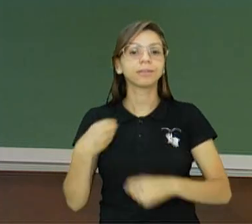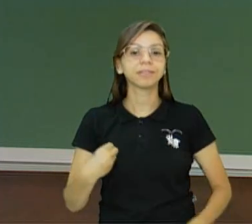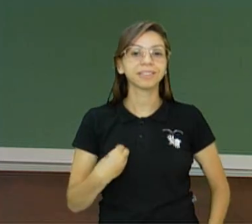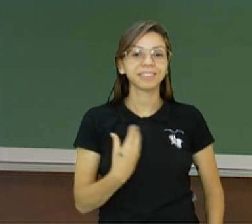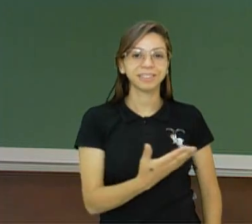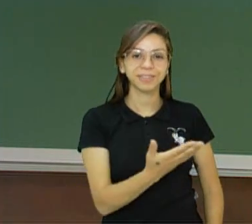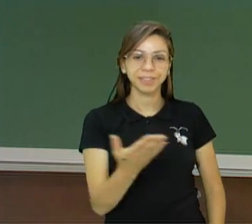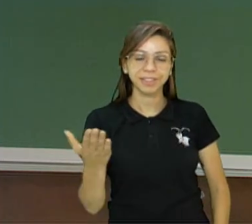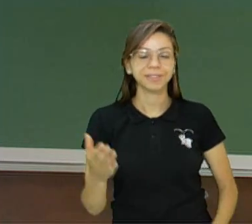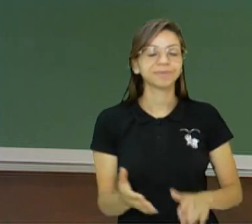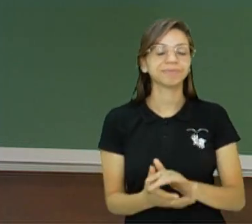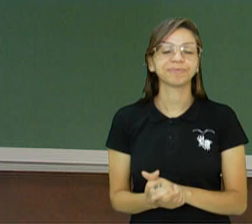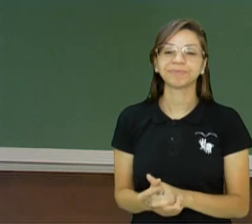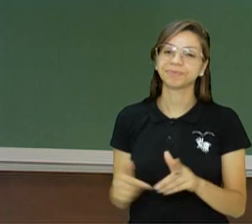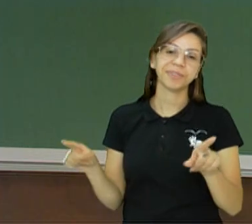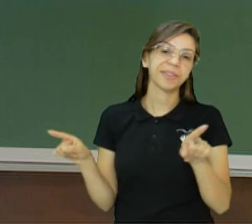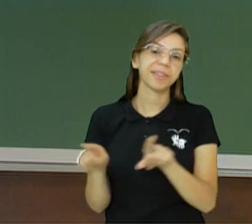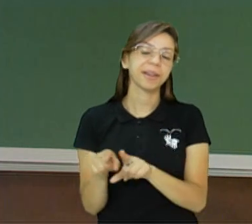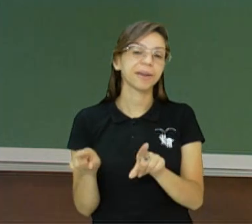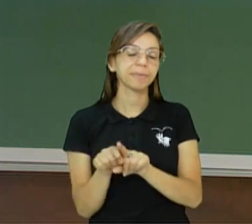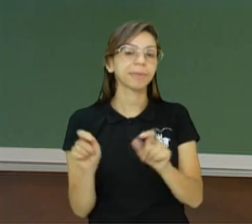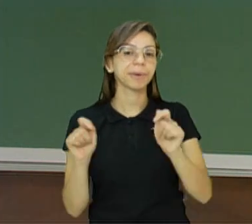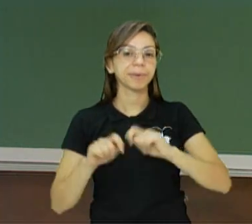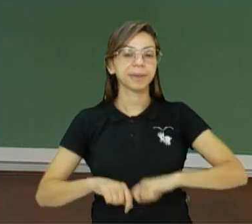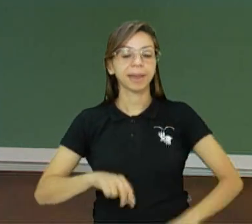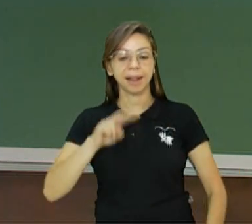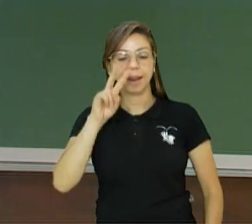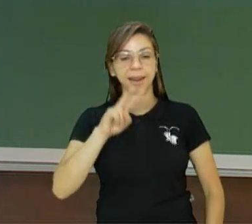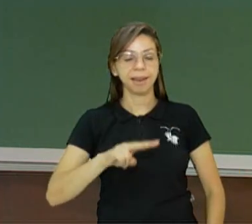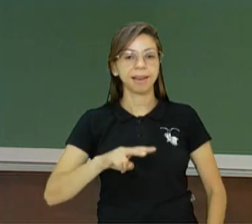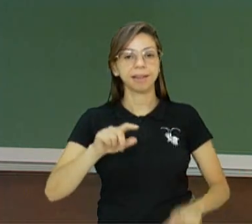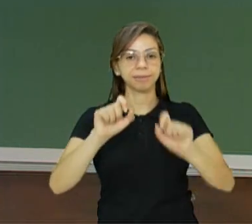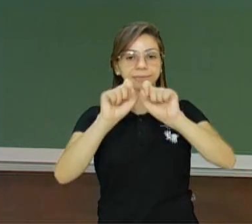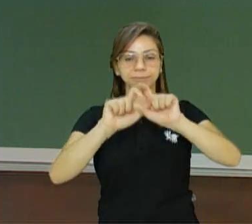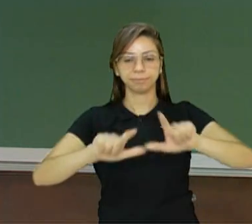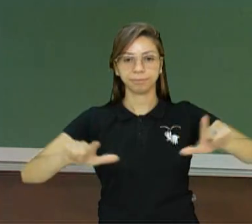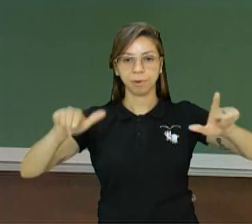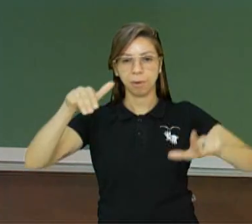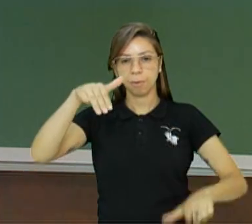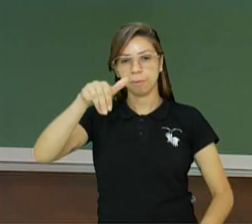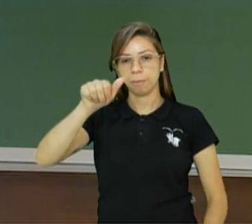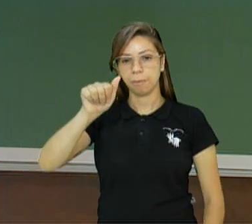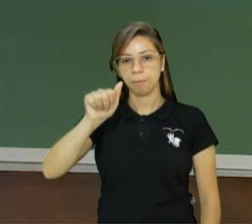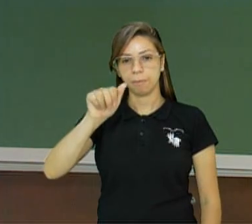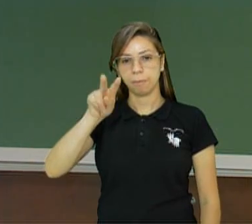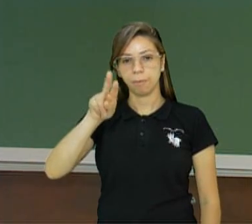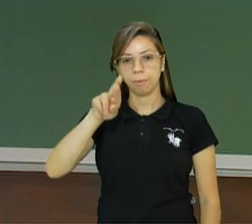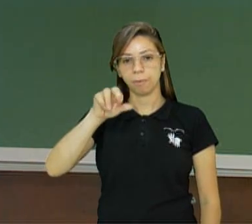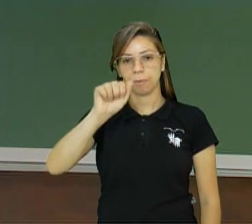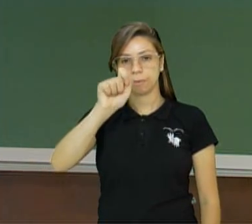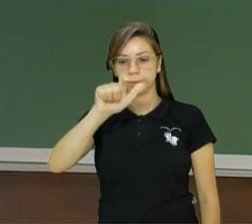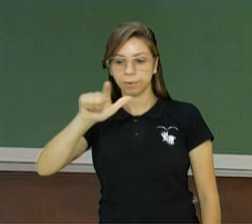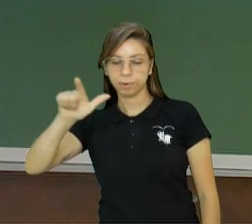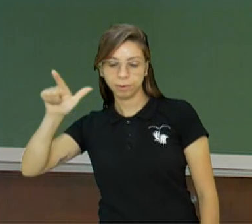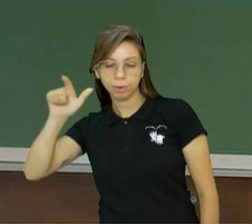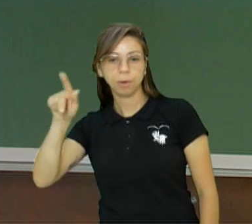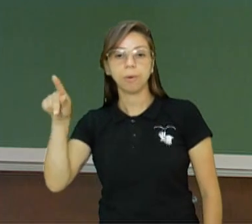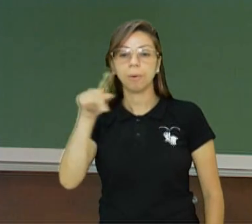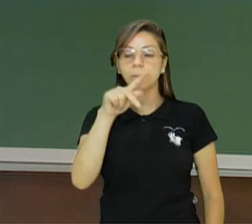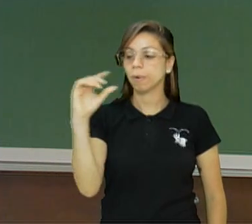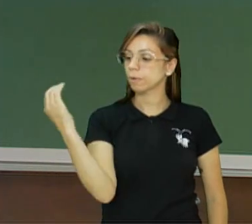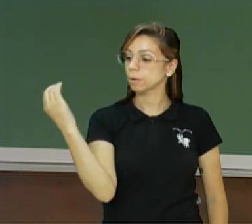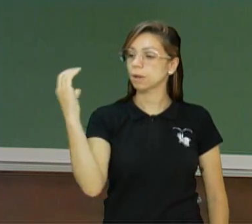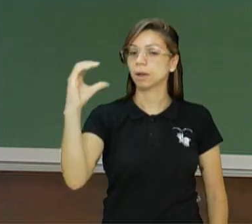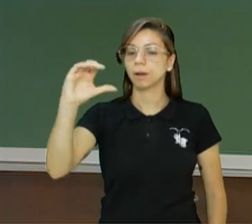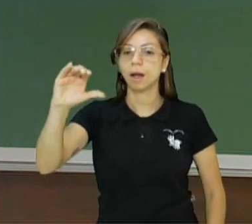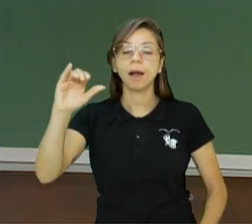E também não esqueçam de ler o mural. Lá no mural do Classroom, o professor de vocês vai estar colocando os avisos de quando